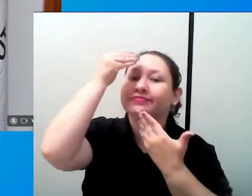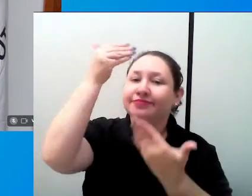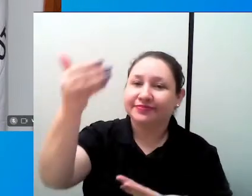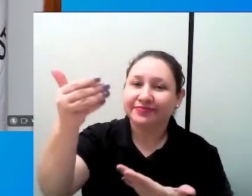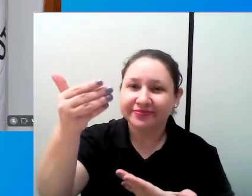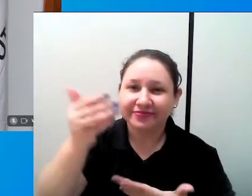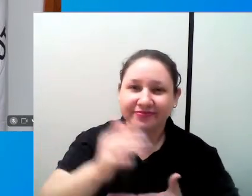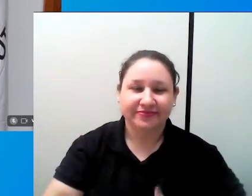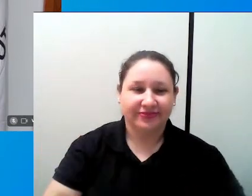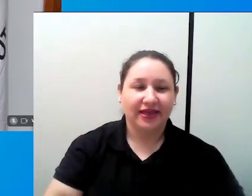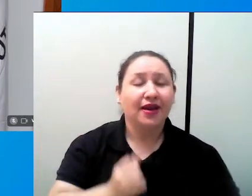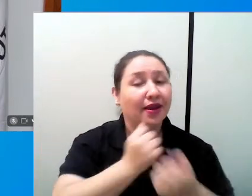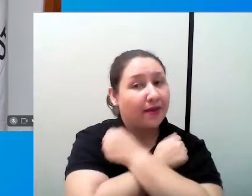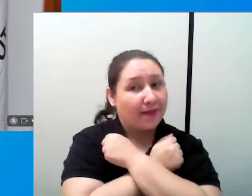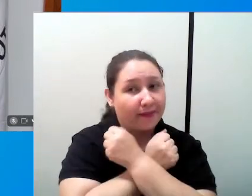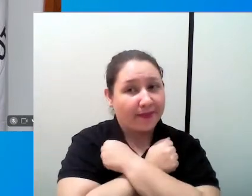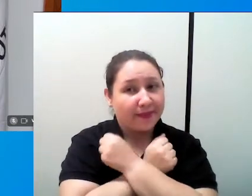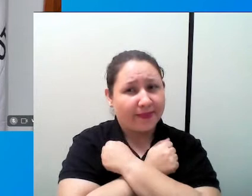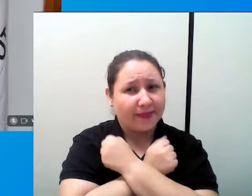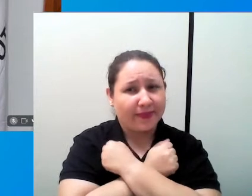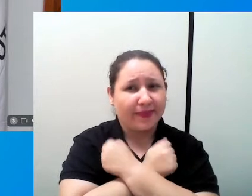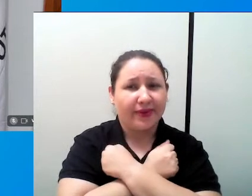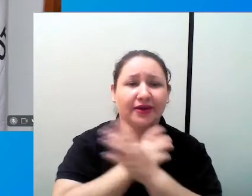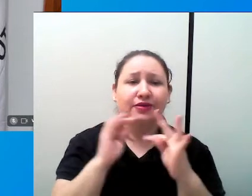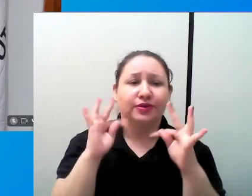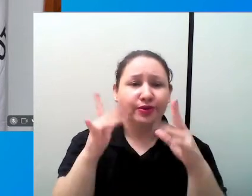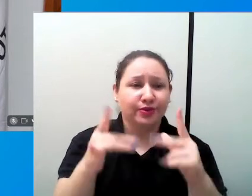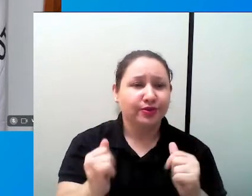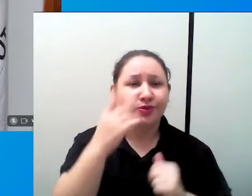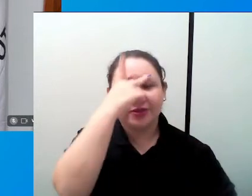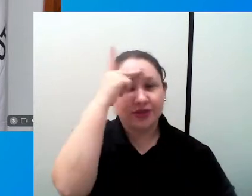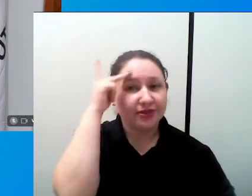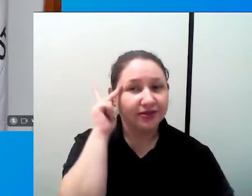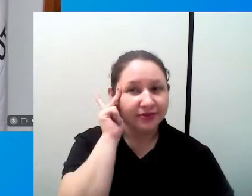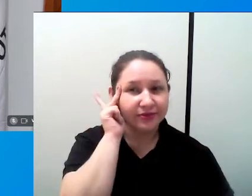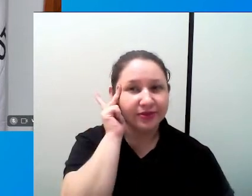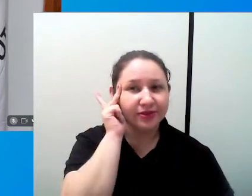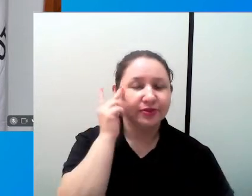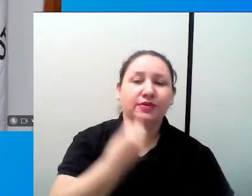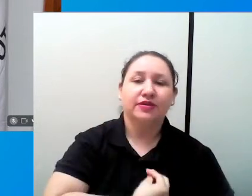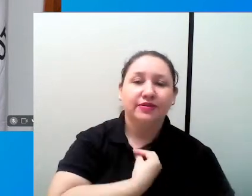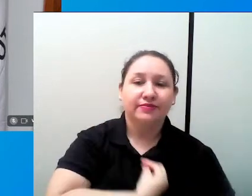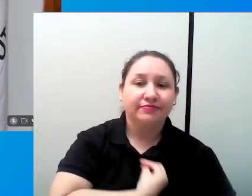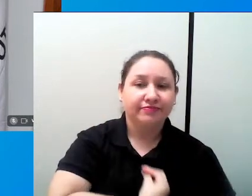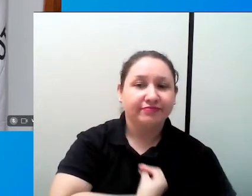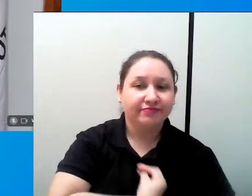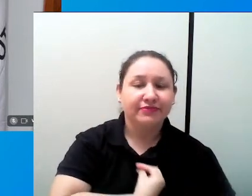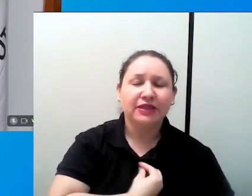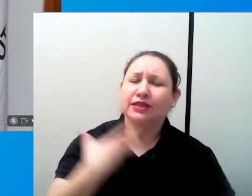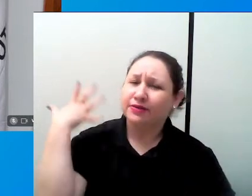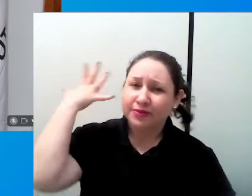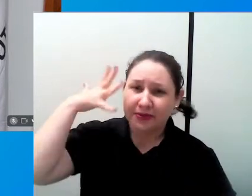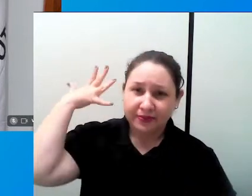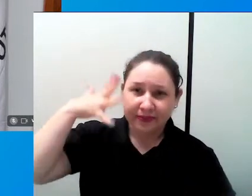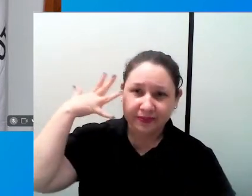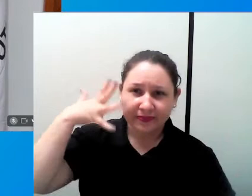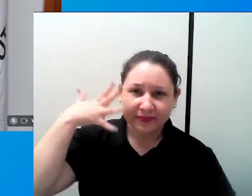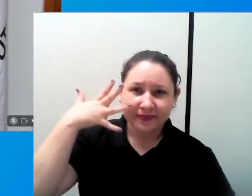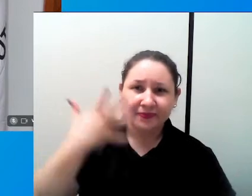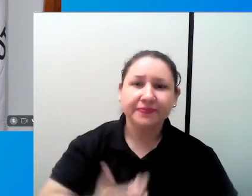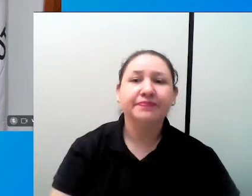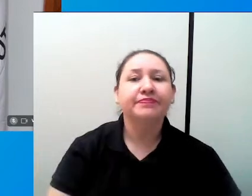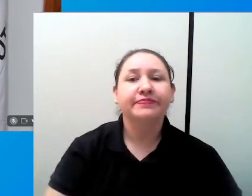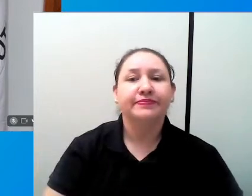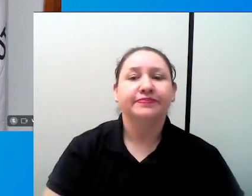abraço para todos, e todas as pessoas, os convidados que irão fazer fala, Fábio, são sempre